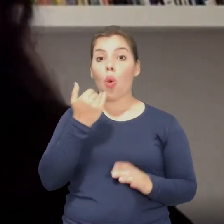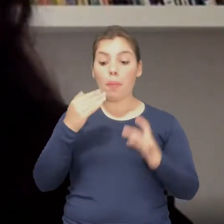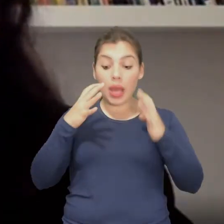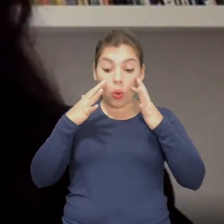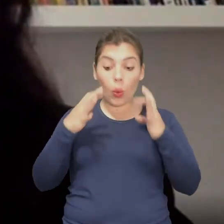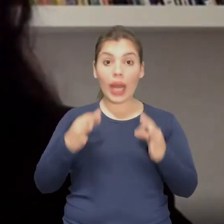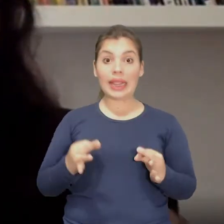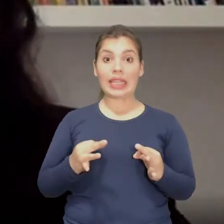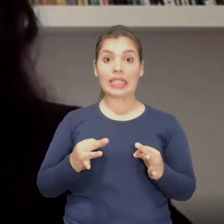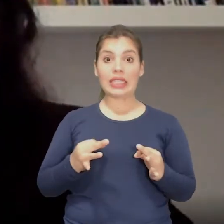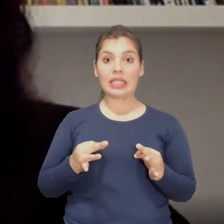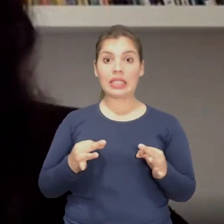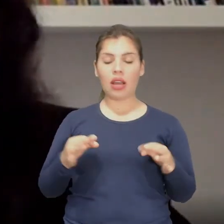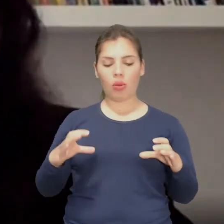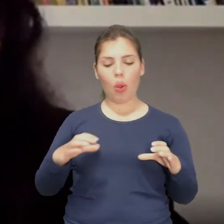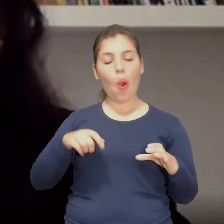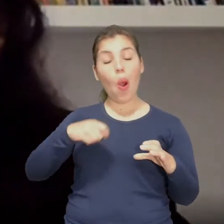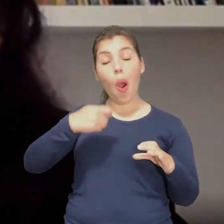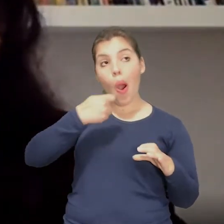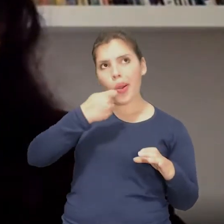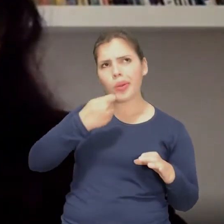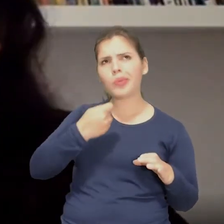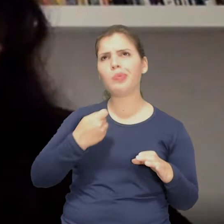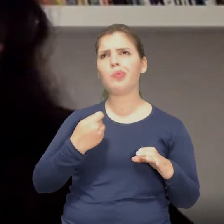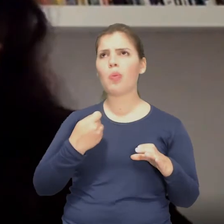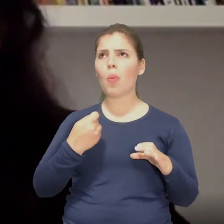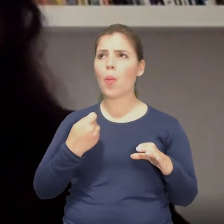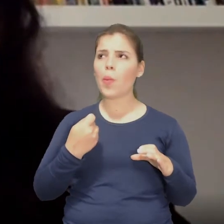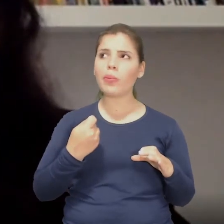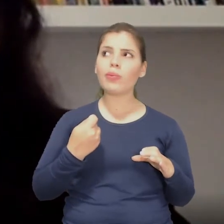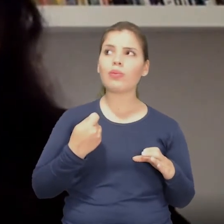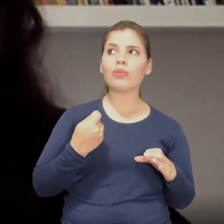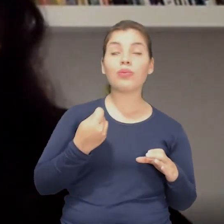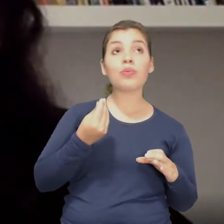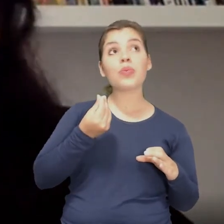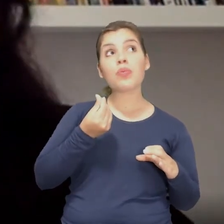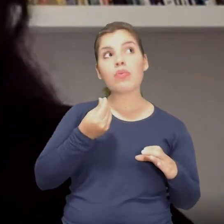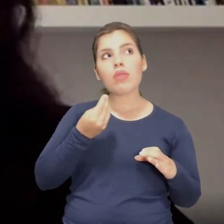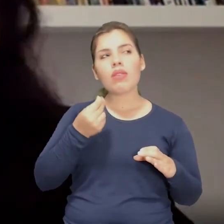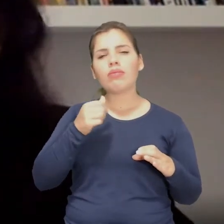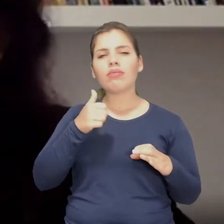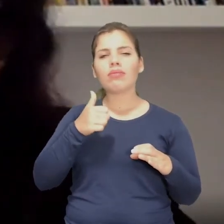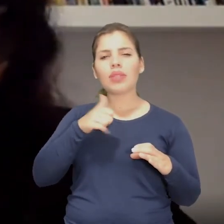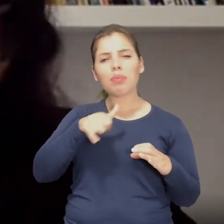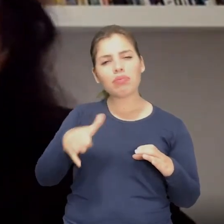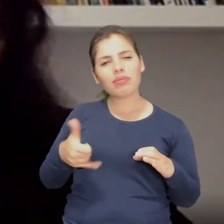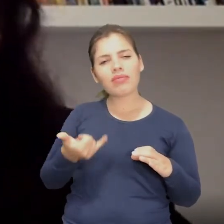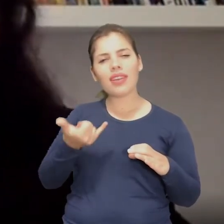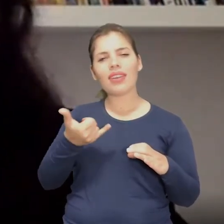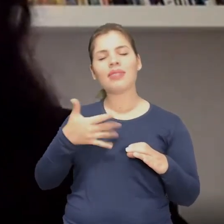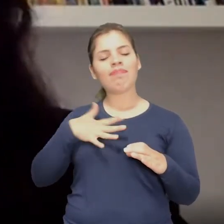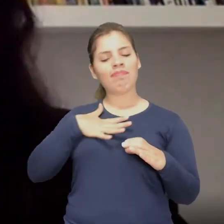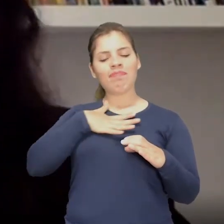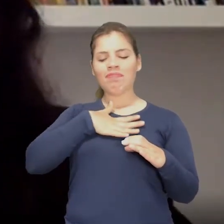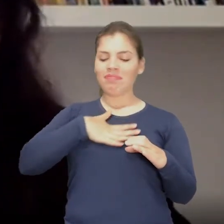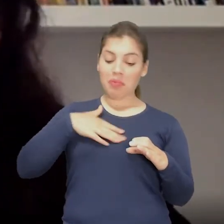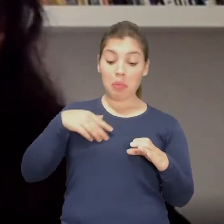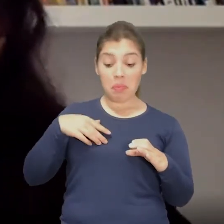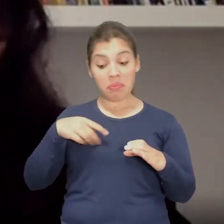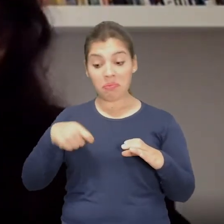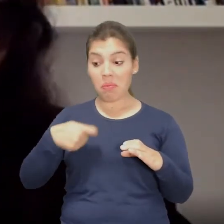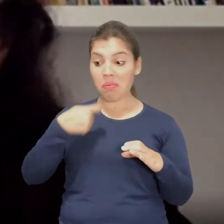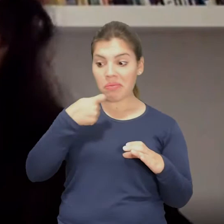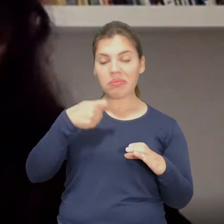que é comer com atenção plena. Então, no momento em que você está comendo, tente saborear a comida, aproveitar,